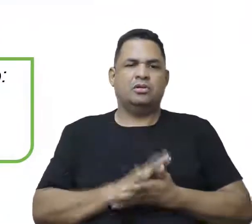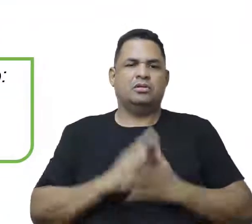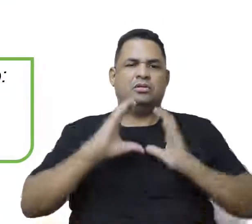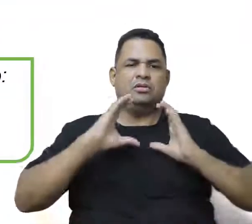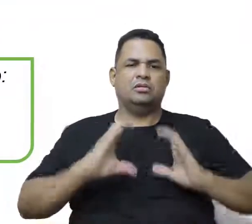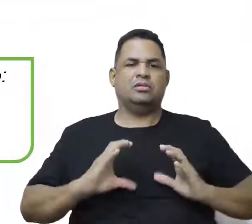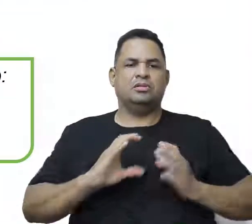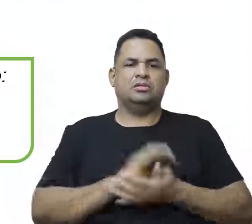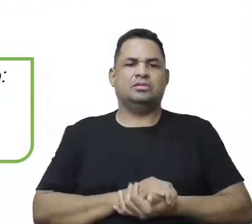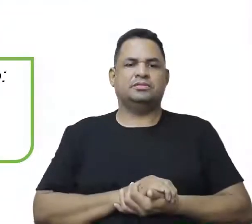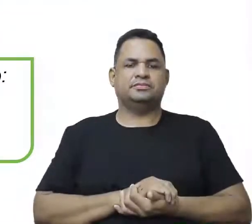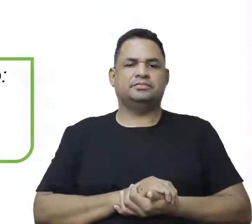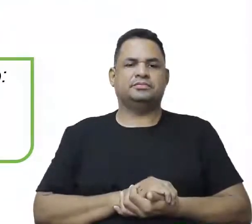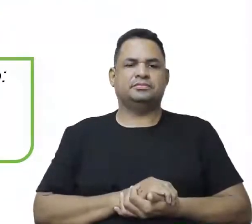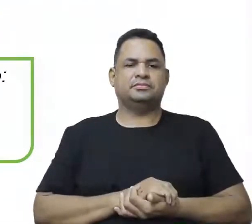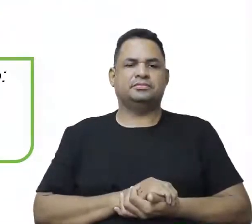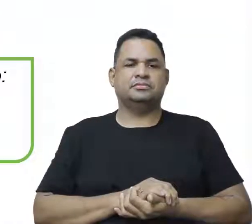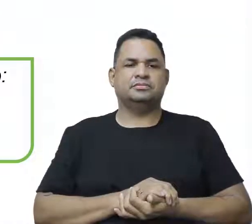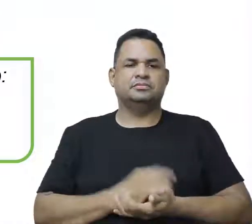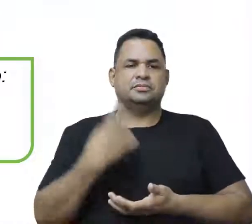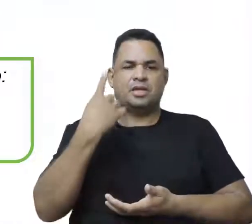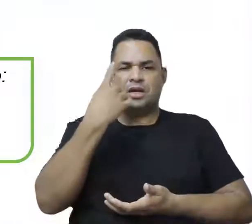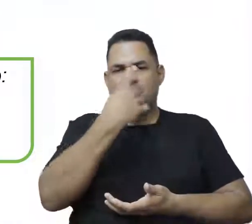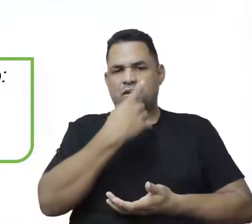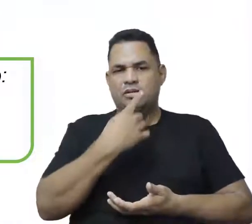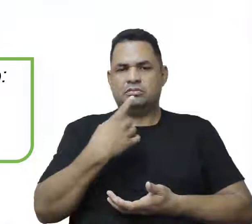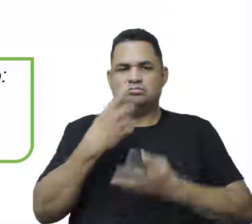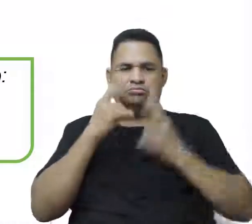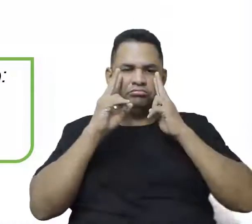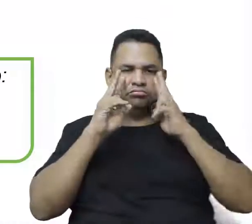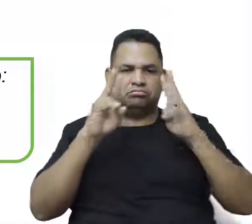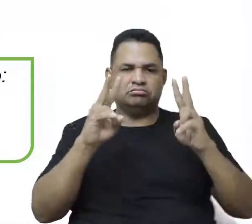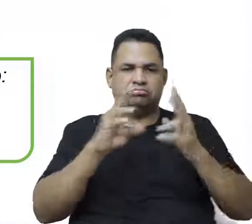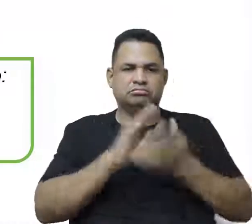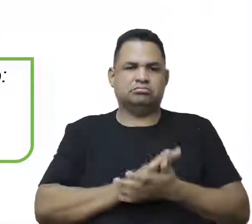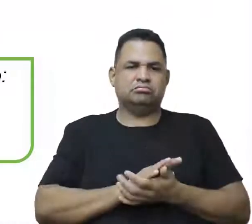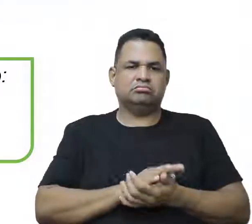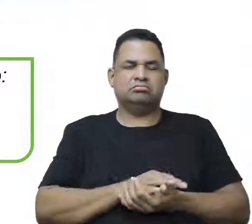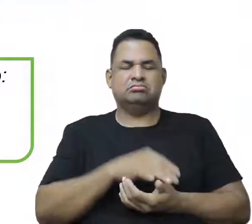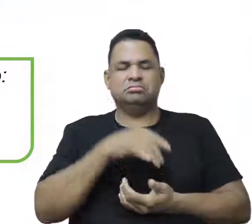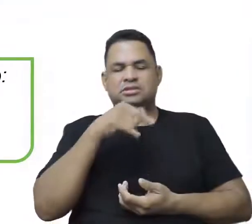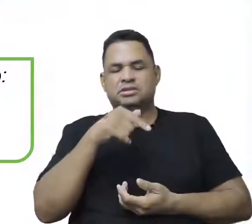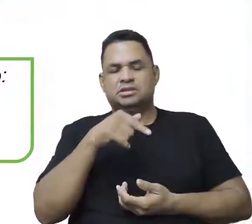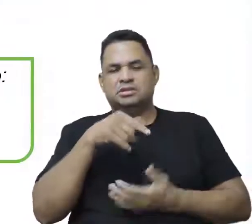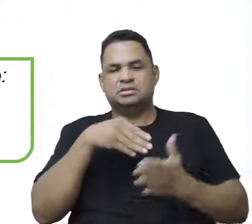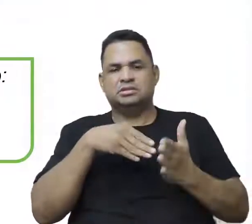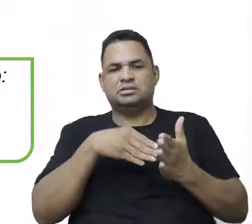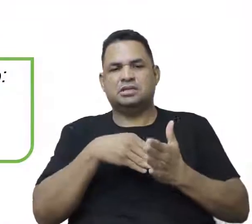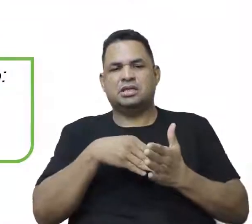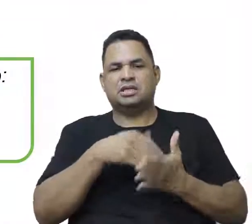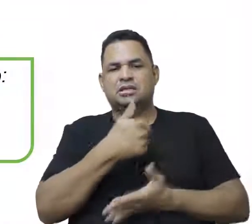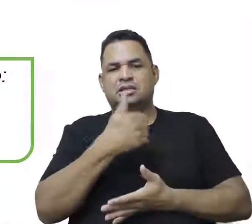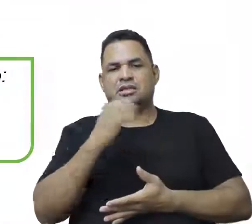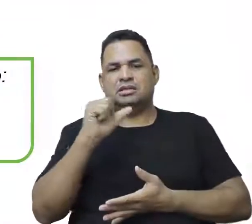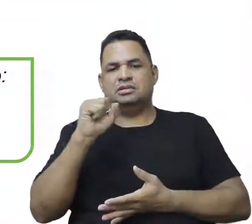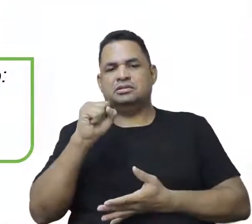caso no corpo, ele se mostra aí com contato visual por muito tempo, né? Mais ou menos de 7 a 10 segundos,